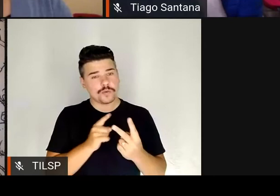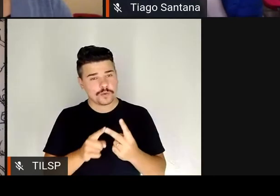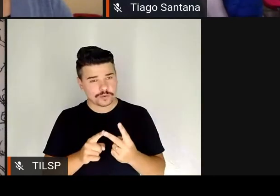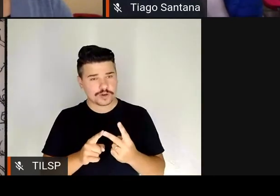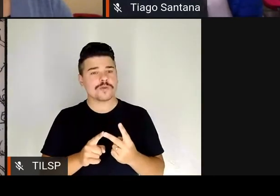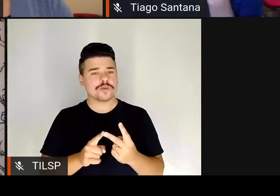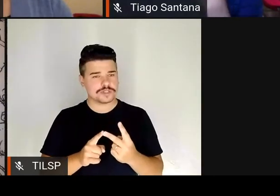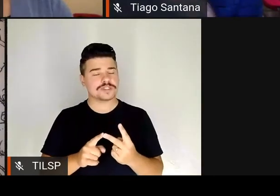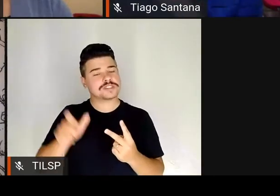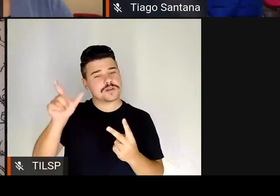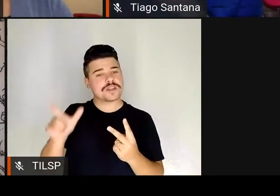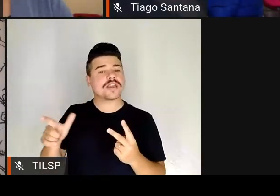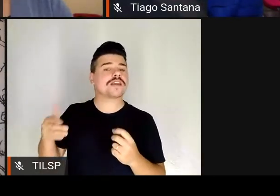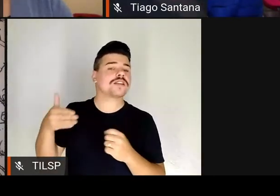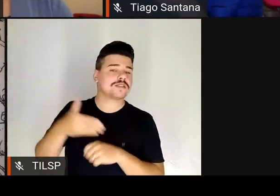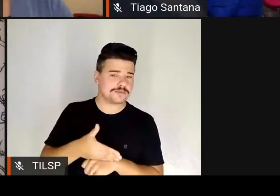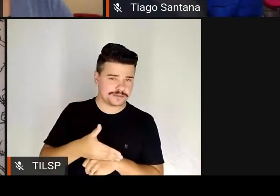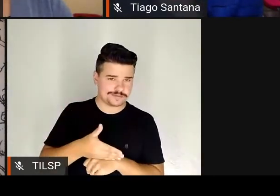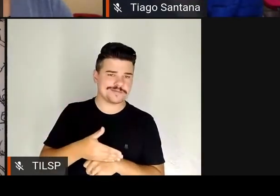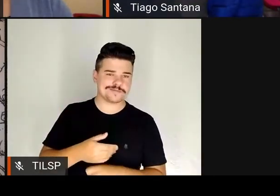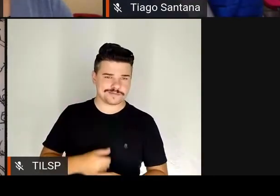ali dentro, né?